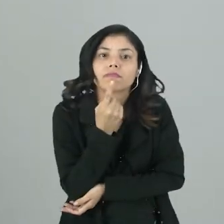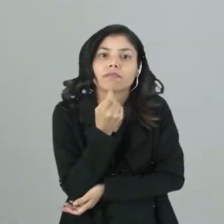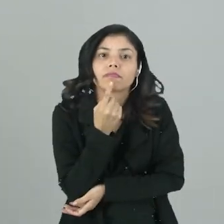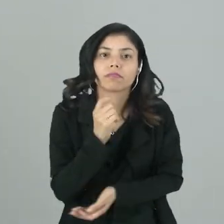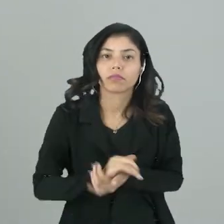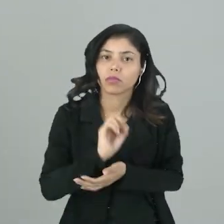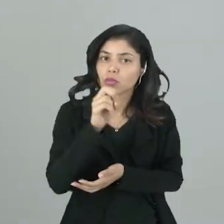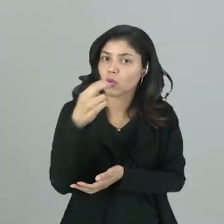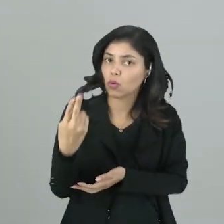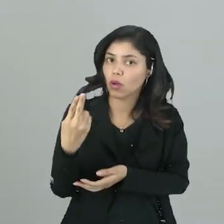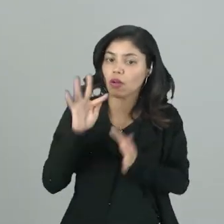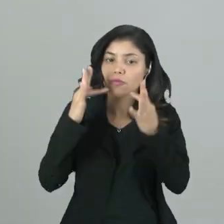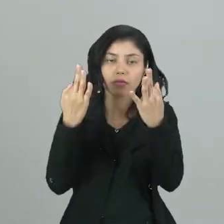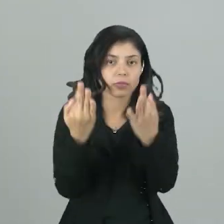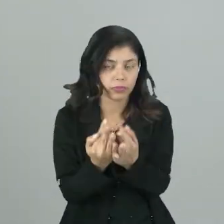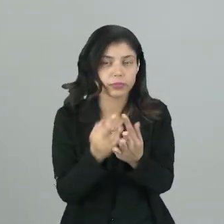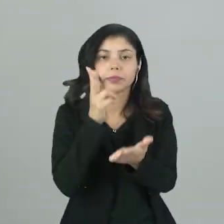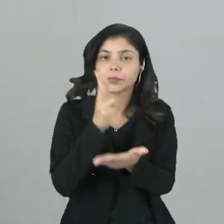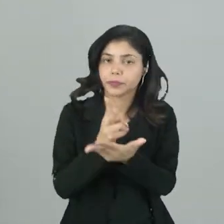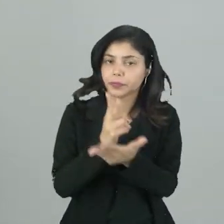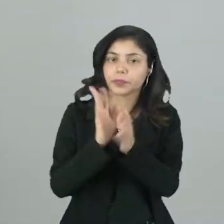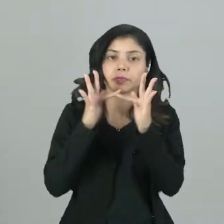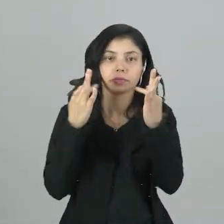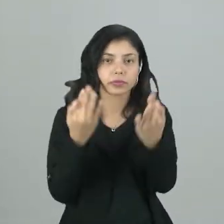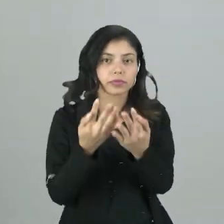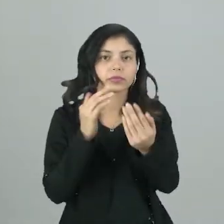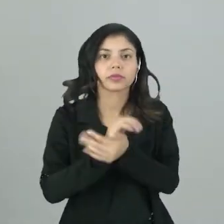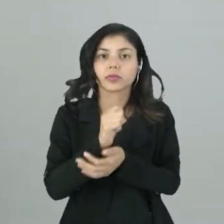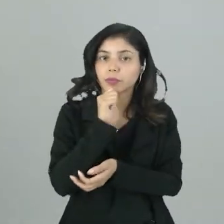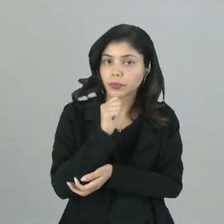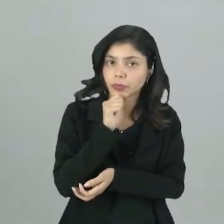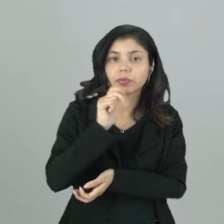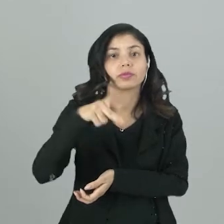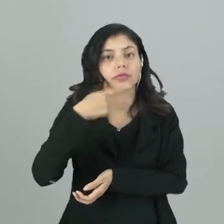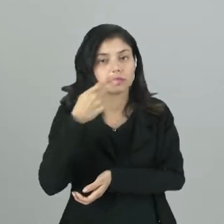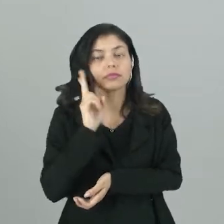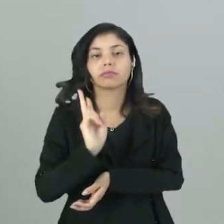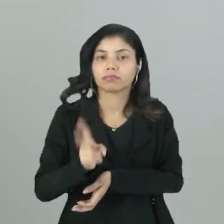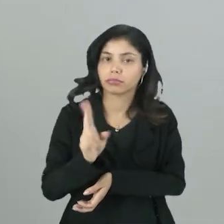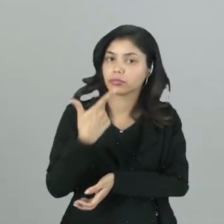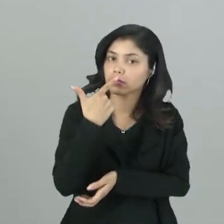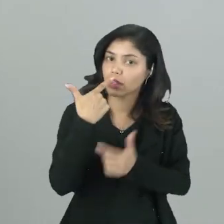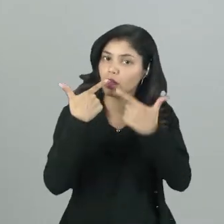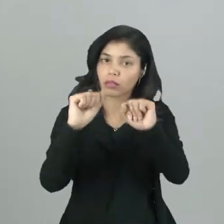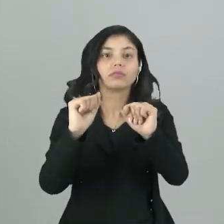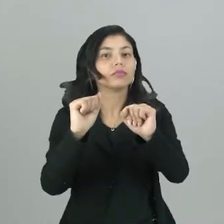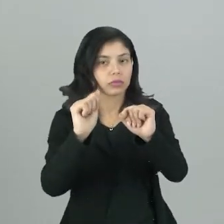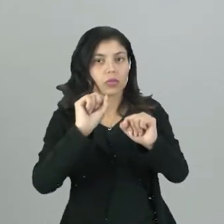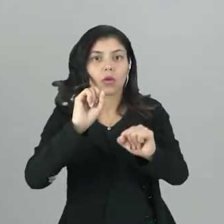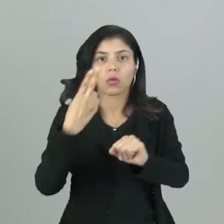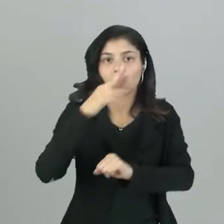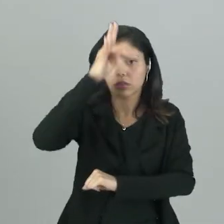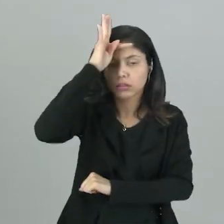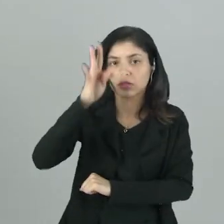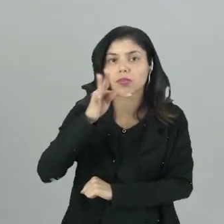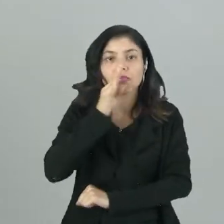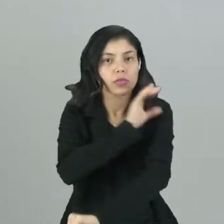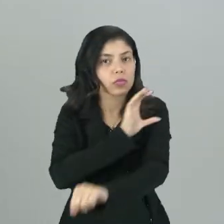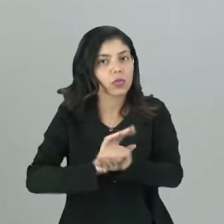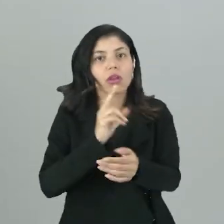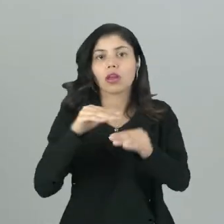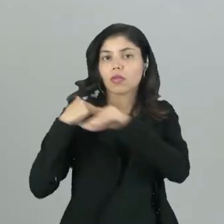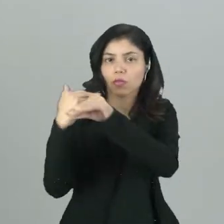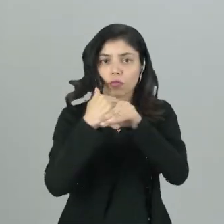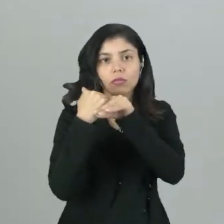eles eram familiares da mesma família, ou falavam o mesmo idioma, ou tinham as mesmas tradições, passaram a